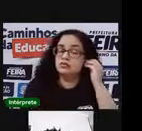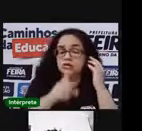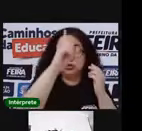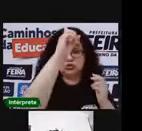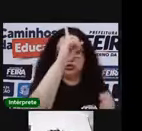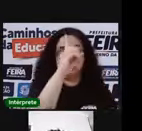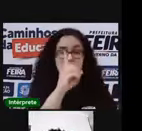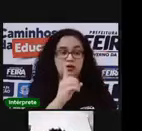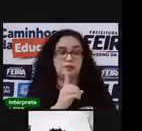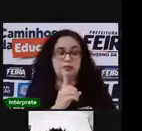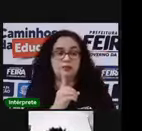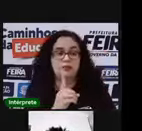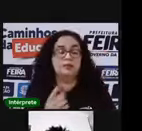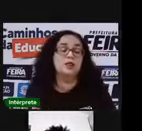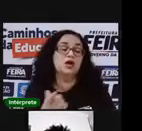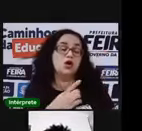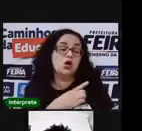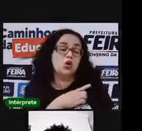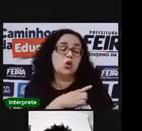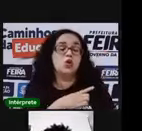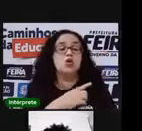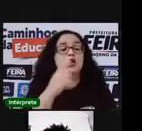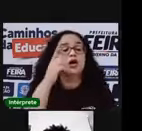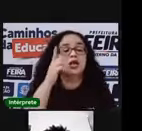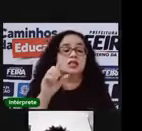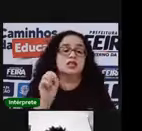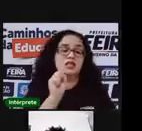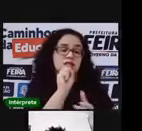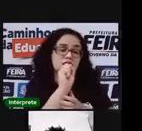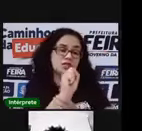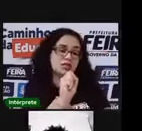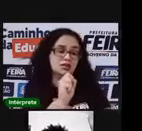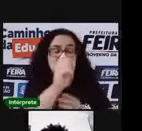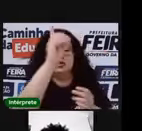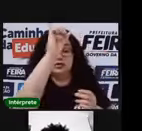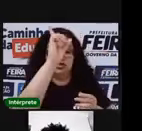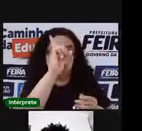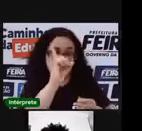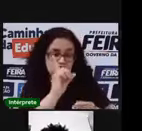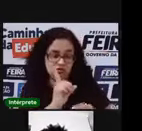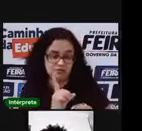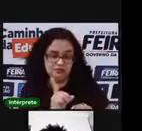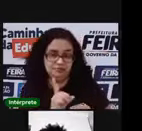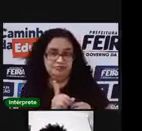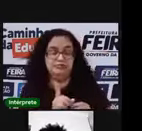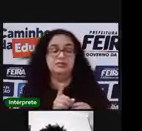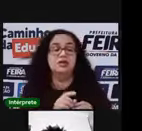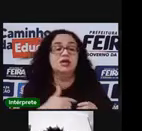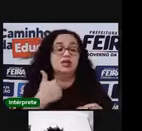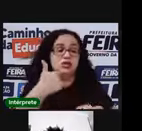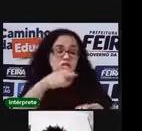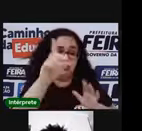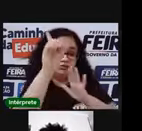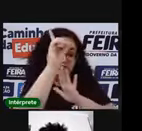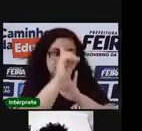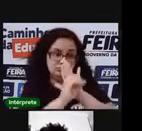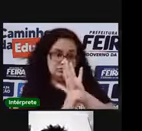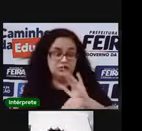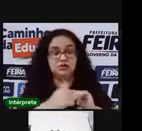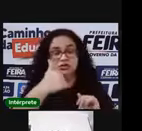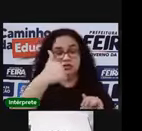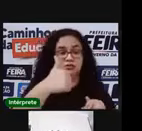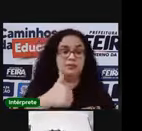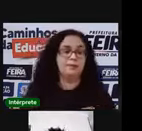não é? Eu consigo garantir o direito, construir o direito do outro, o direito de ir e